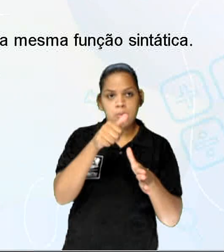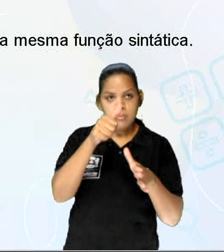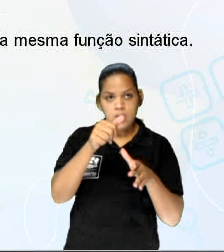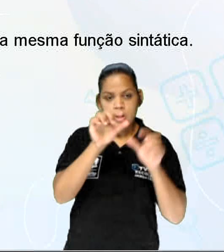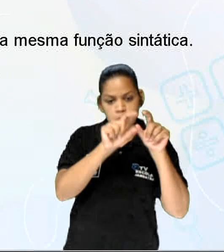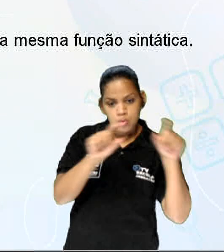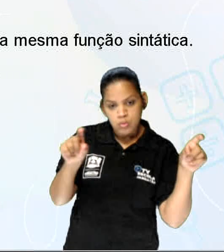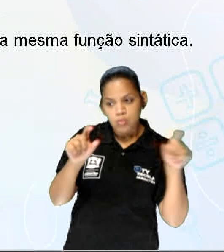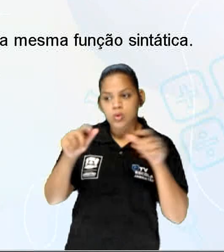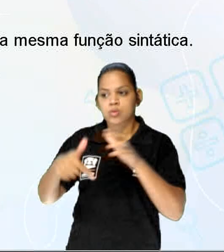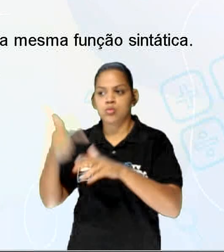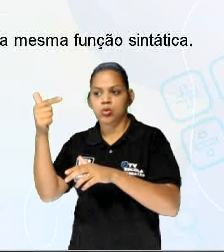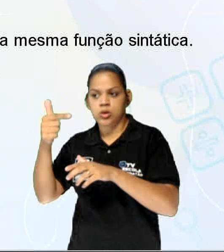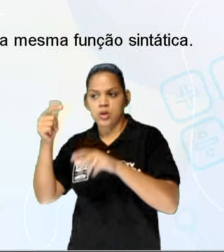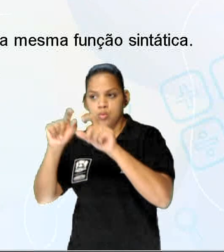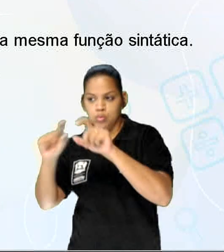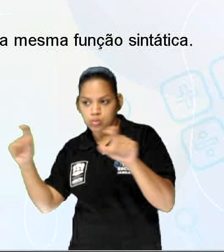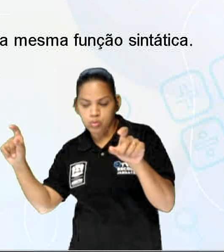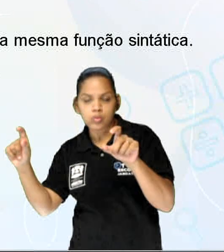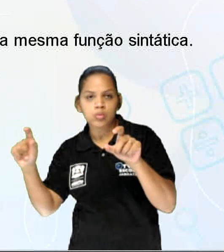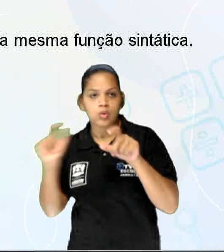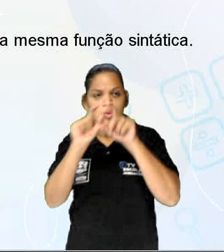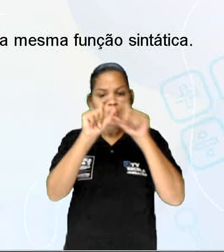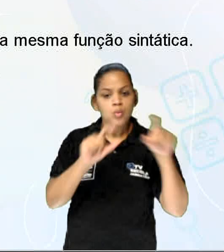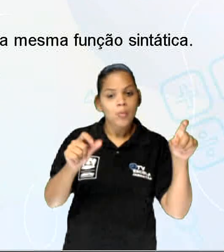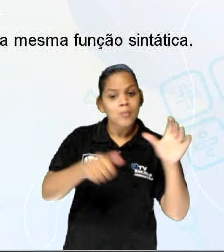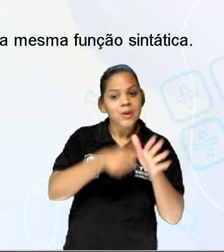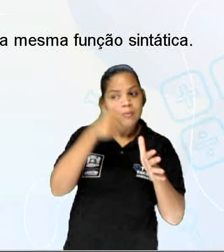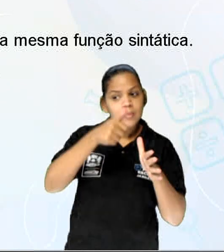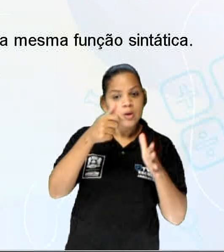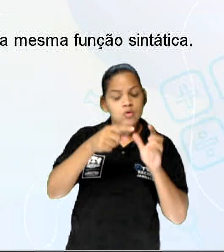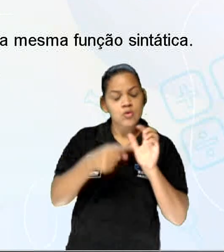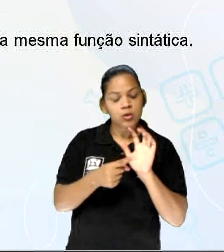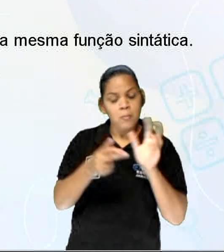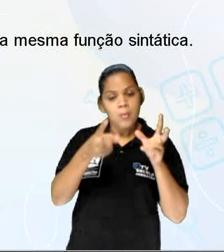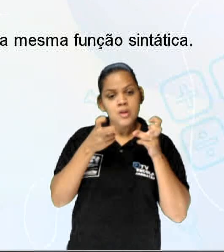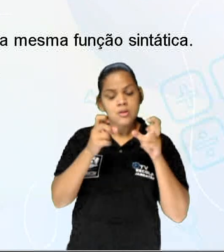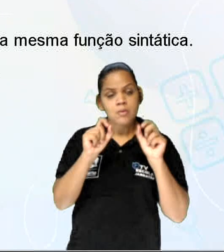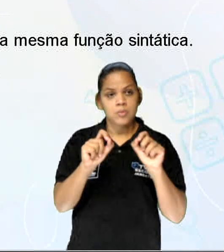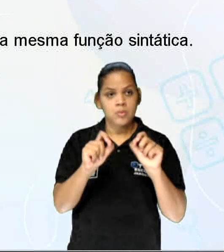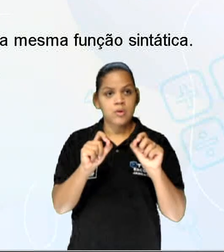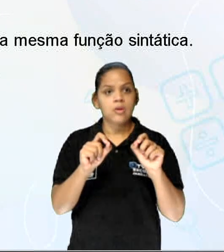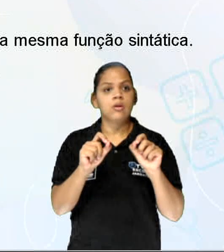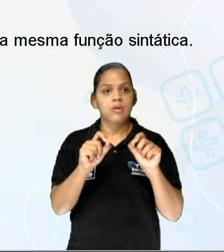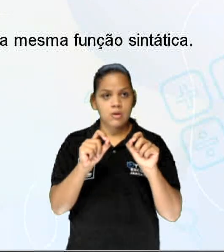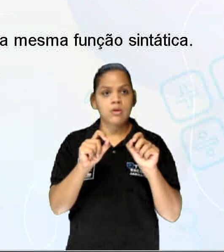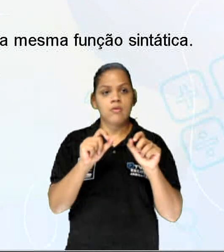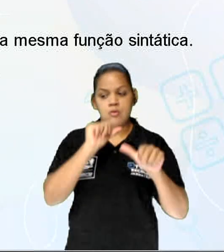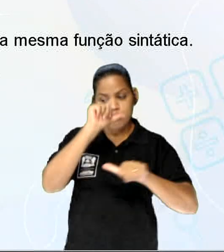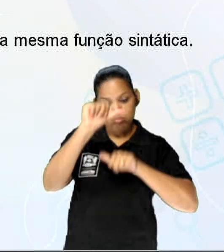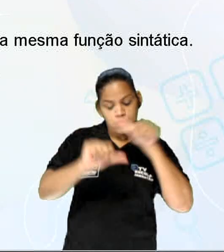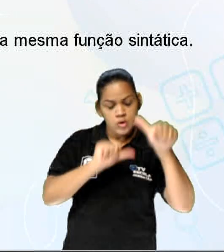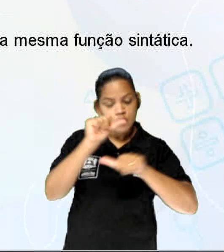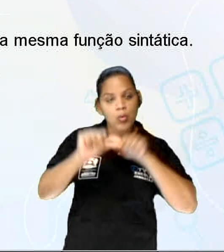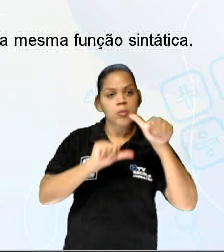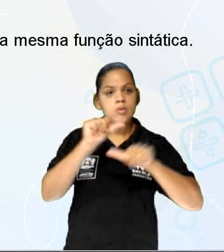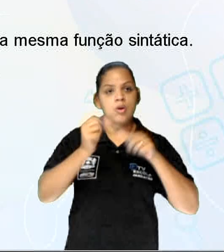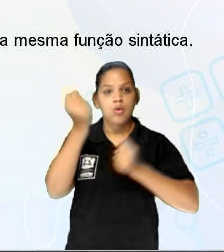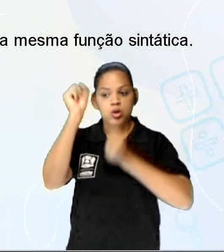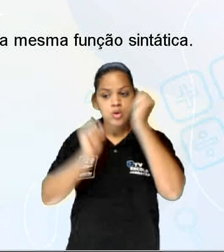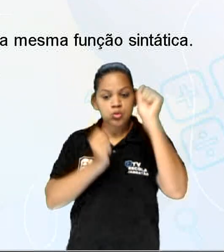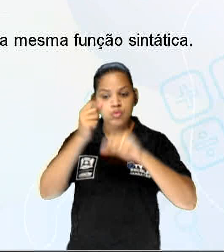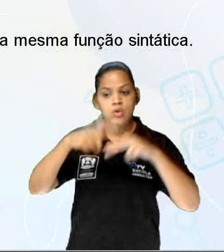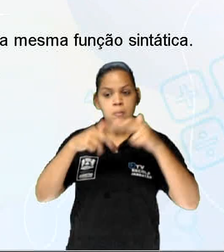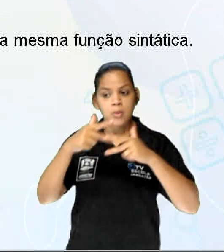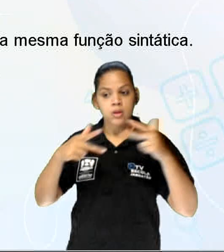no segundo. No primeiro par de versos, nós encontramos o seguinte, fala de transformação, indústria,